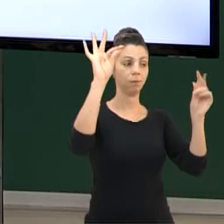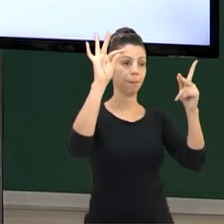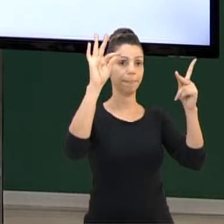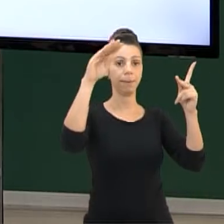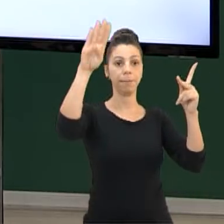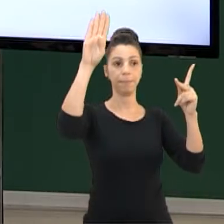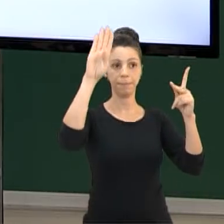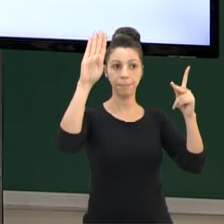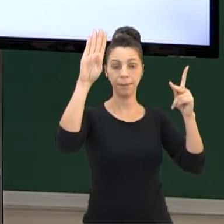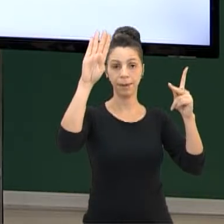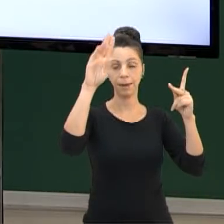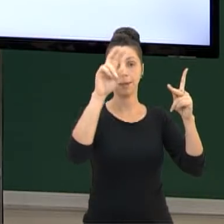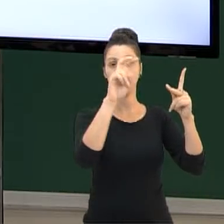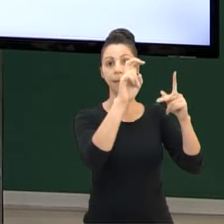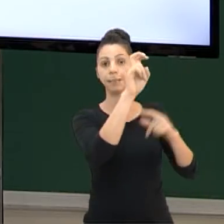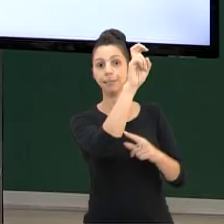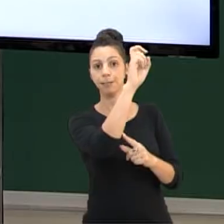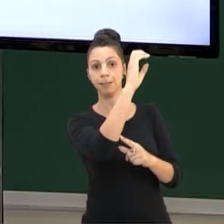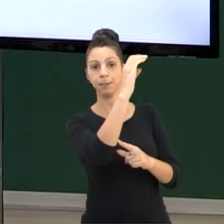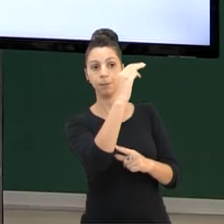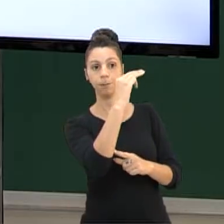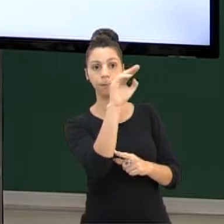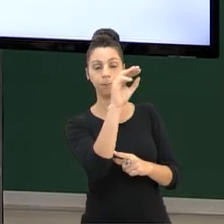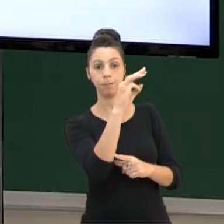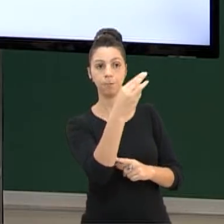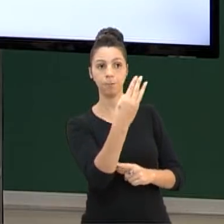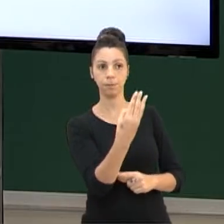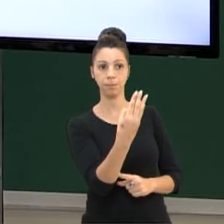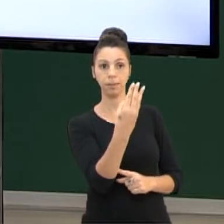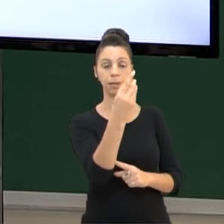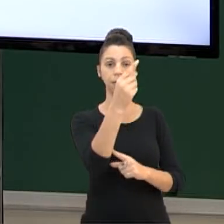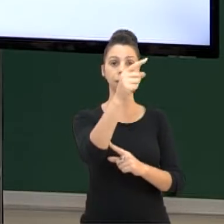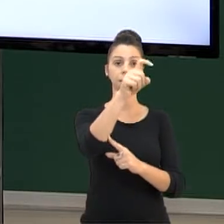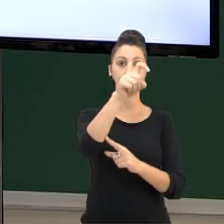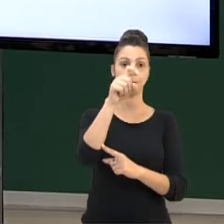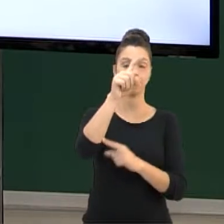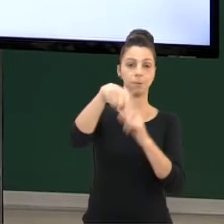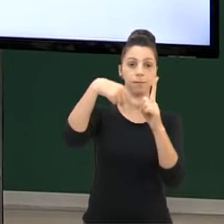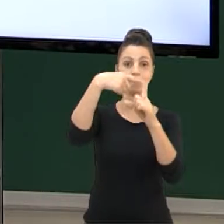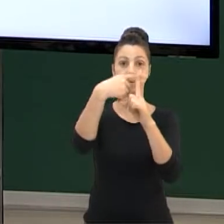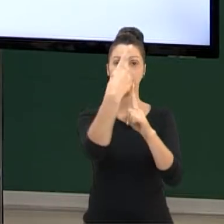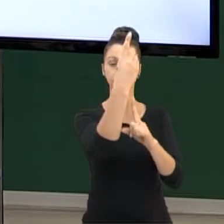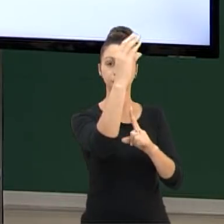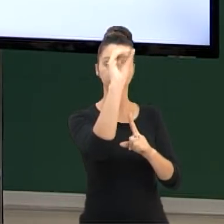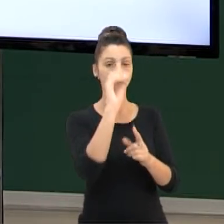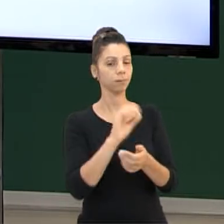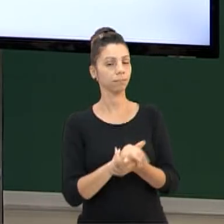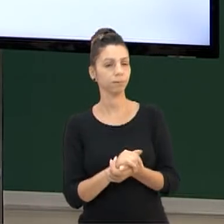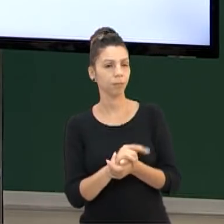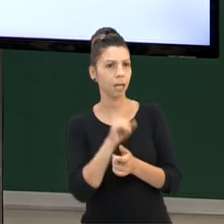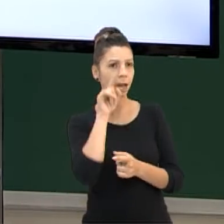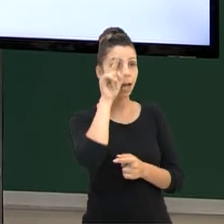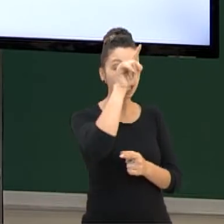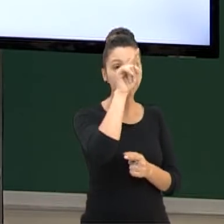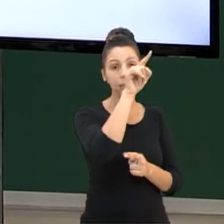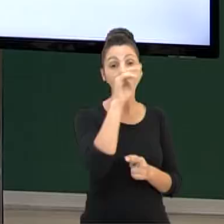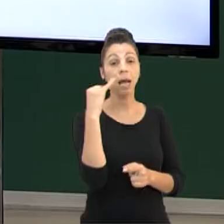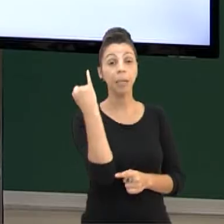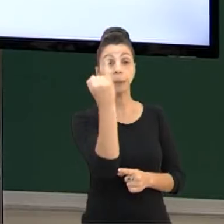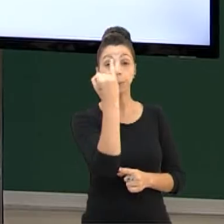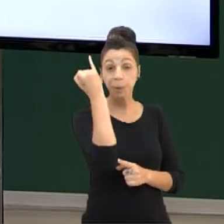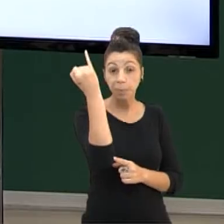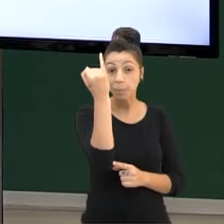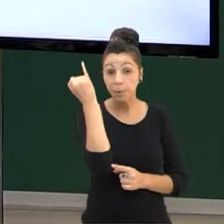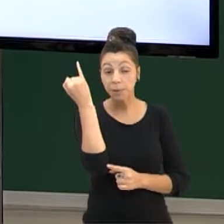x mais 10, ok? Isso é muito importante. Cuidado com a observação e colocar um